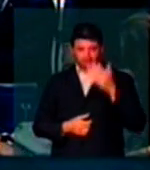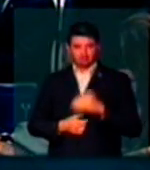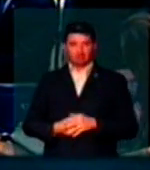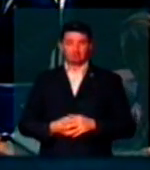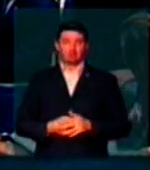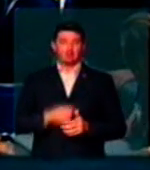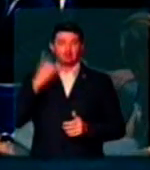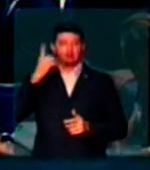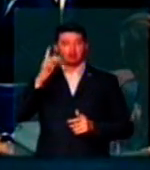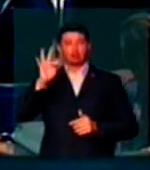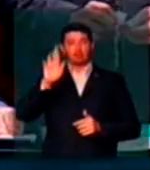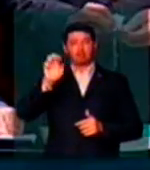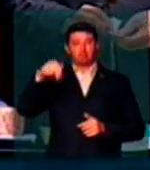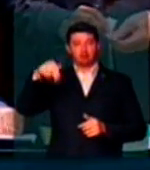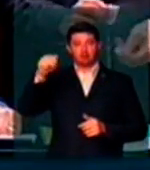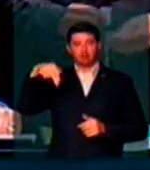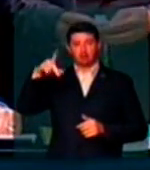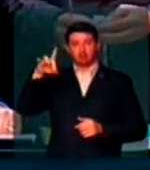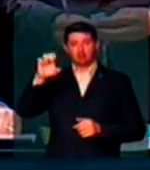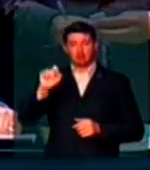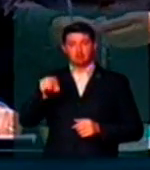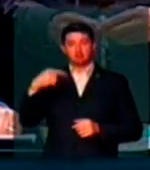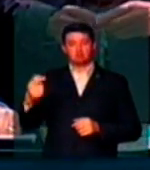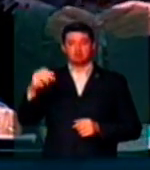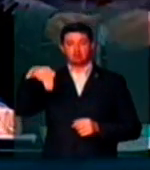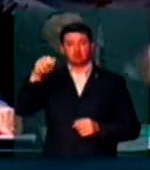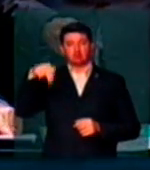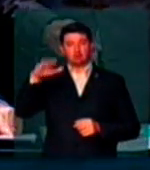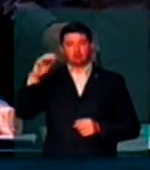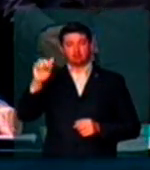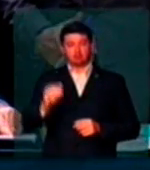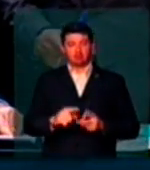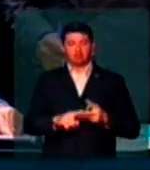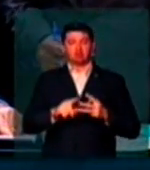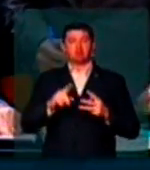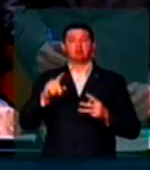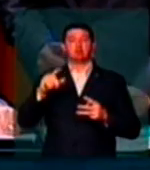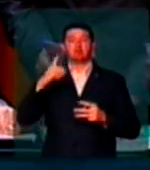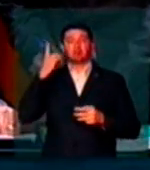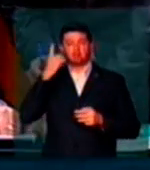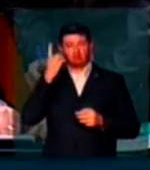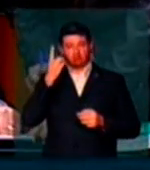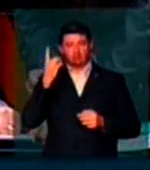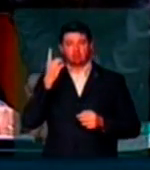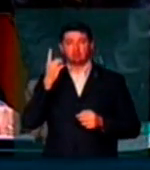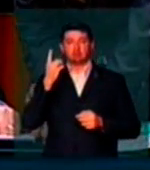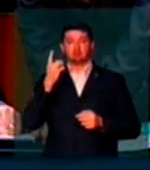Deputado Emanuel Fernandes, deputado Mendonça Filho, deputado